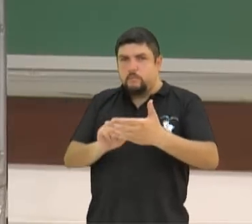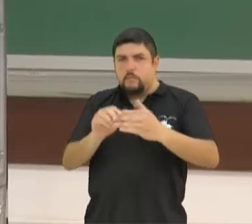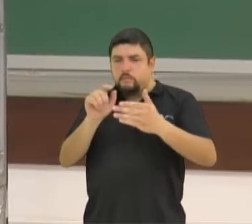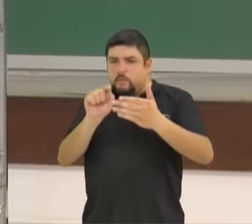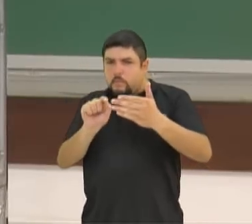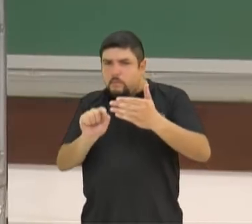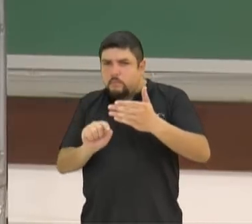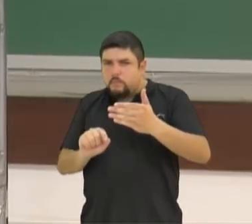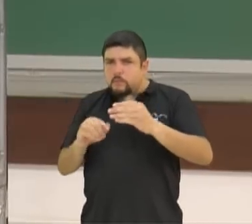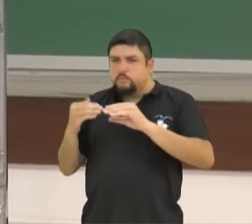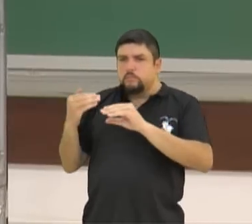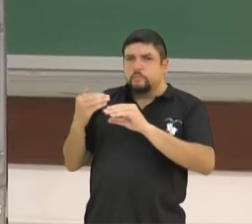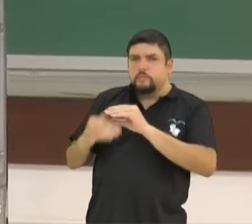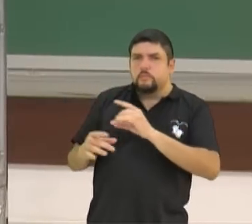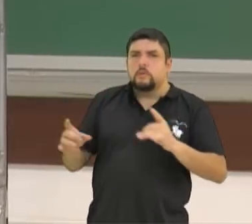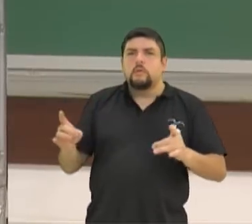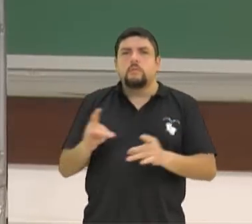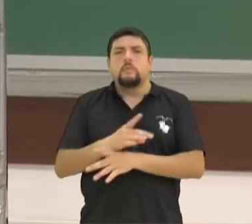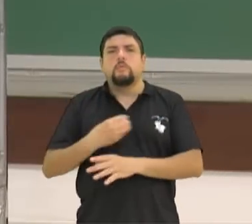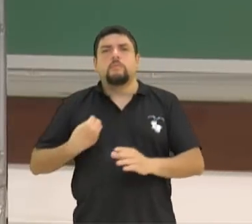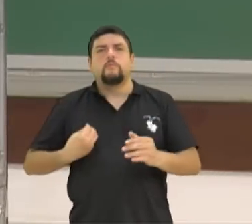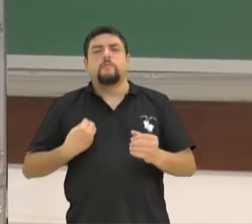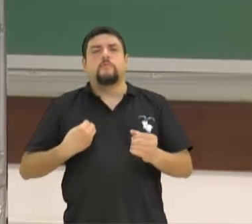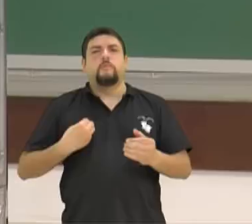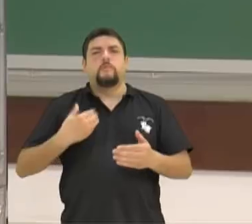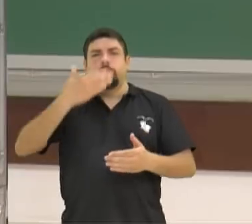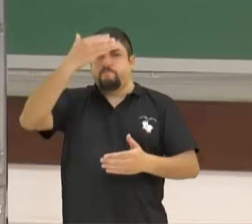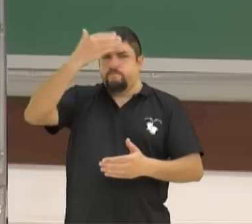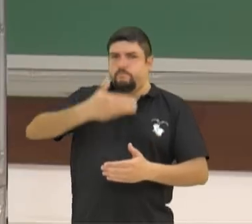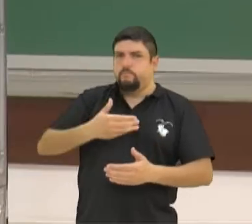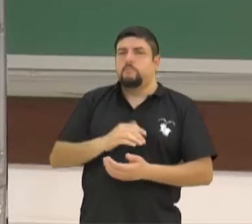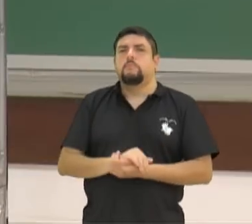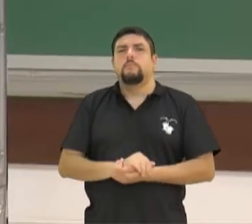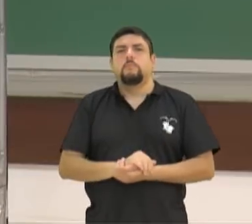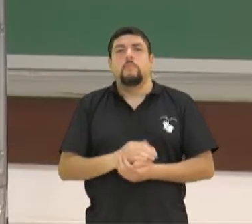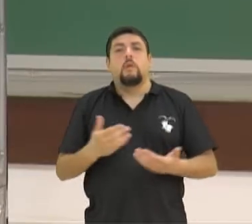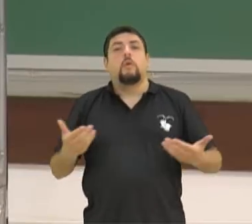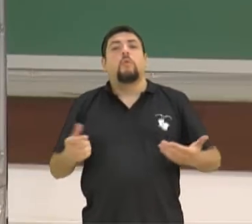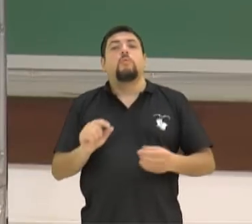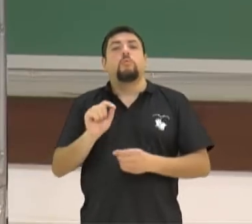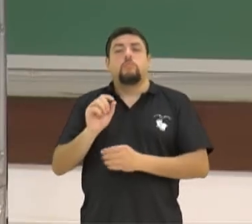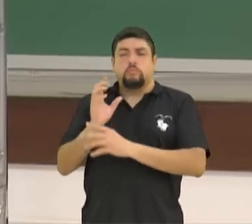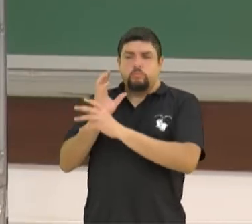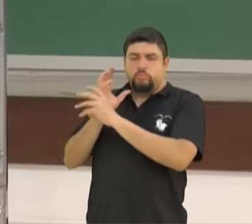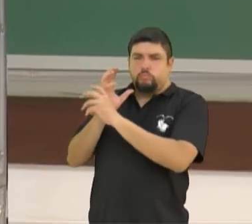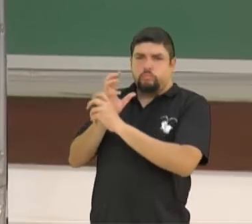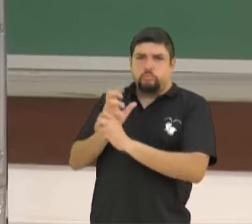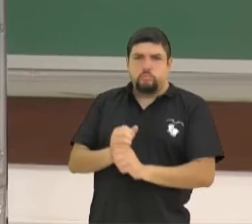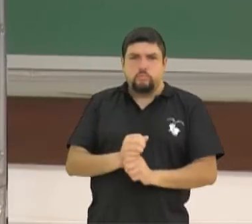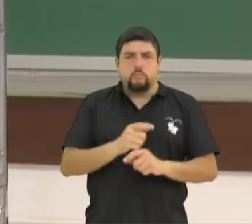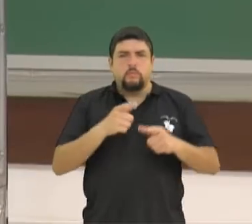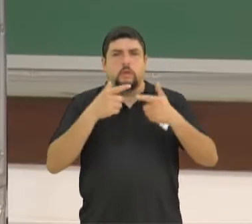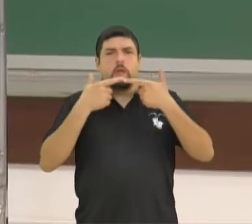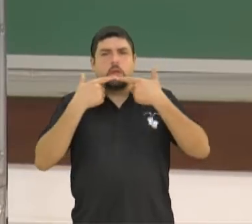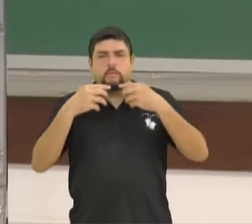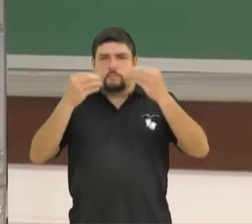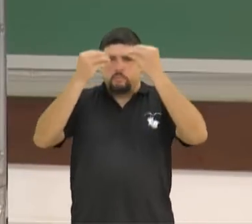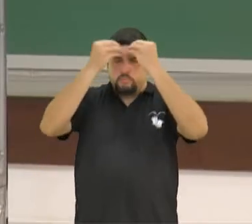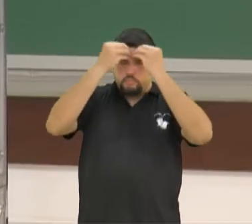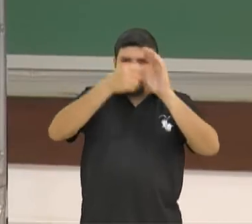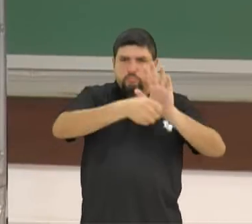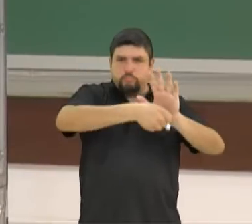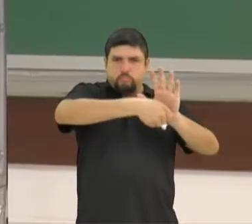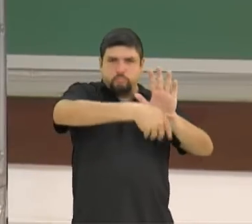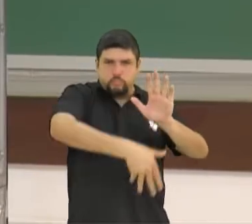link para validar a presença de vocês. Hoje a gente vai fazer uma retomada das figuras de linguagem. A gente já estudou em aulas anteriores,